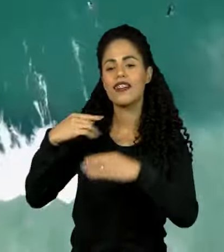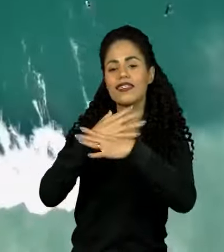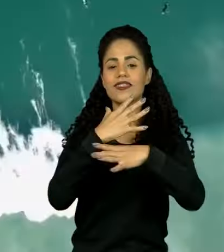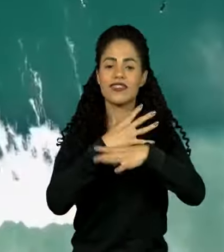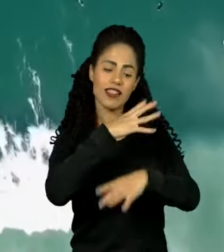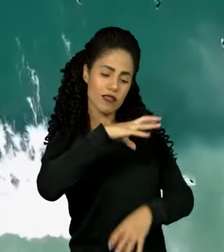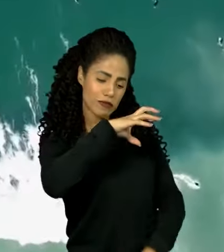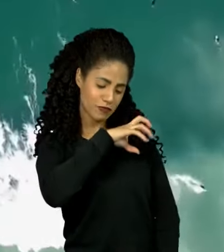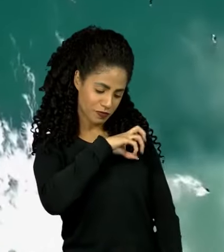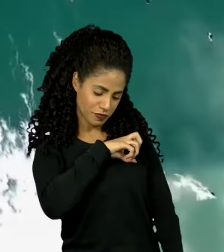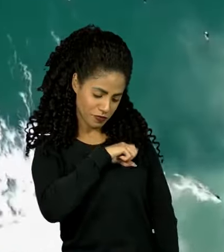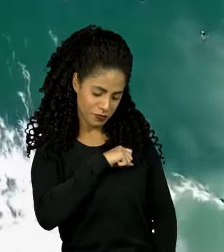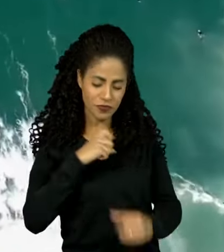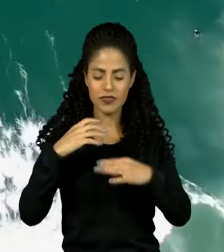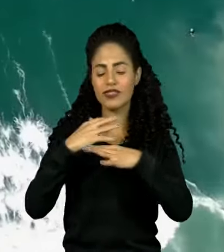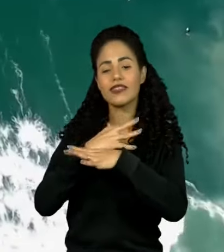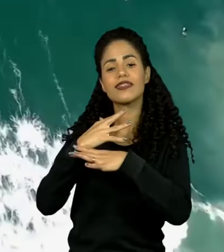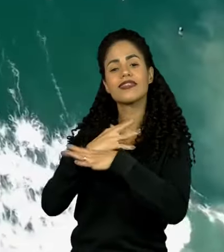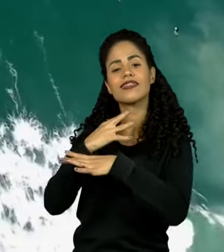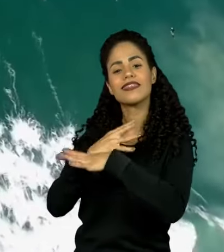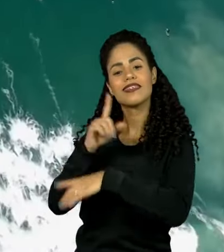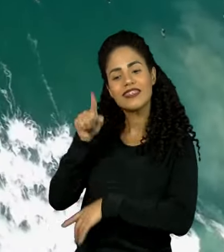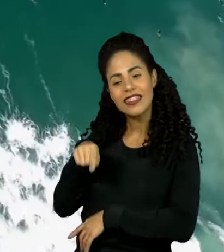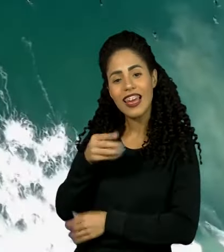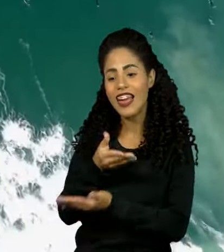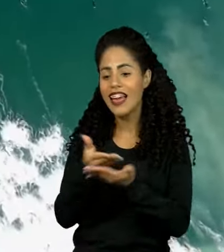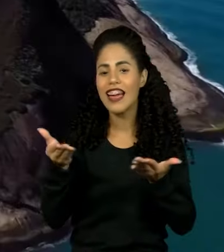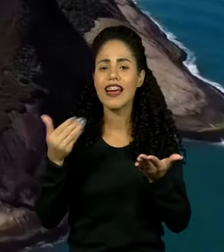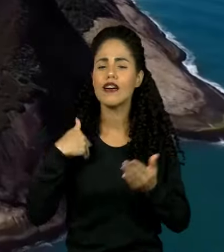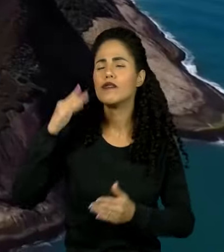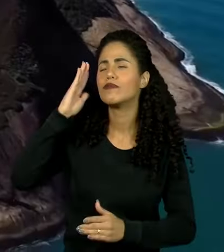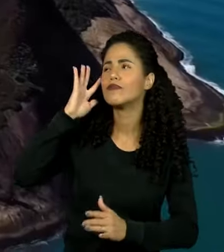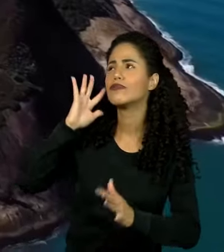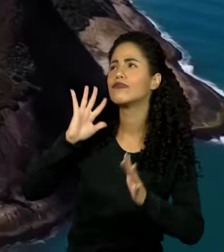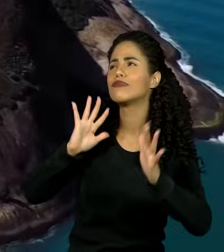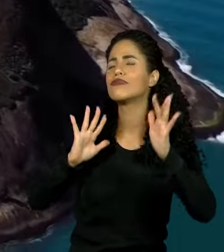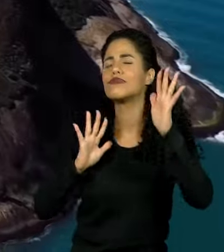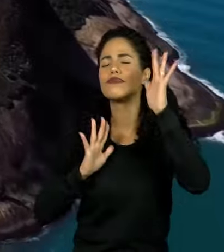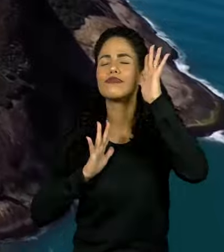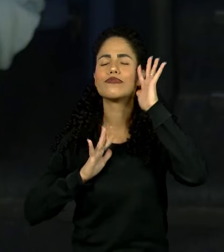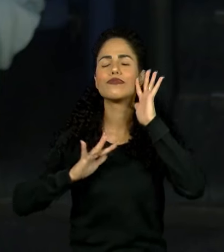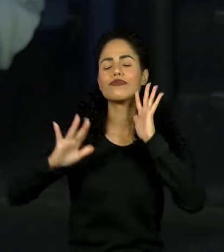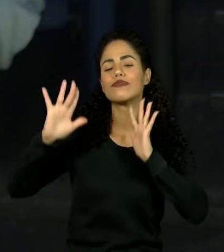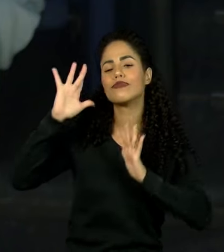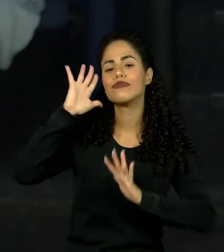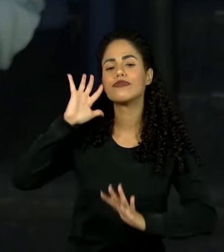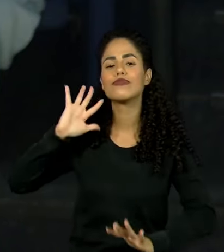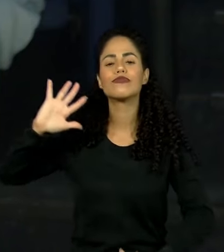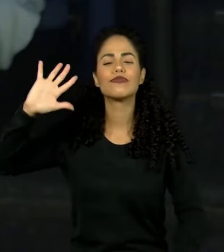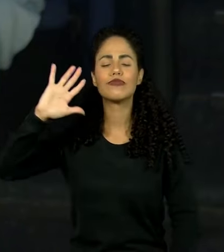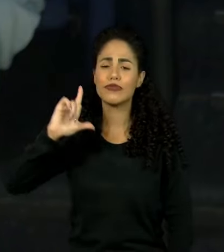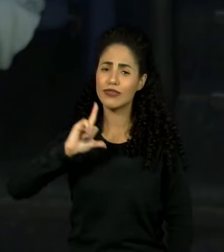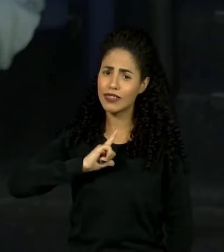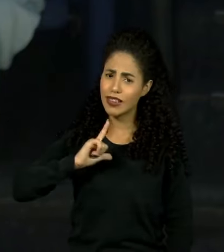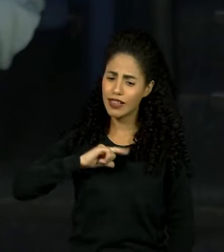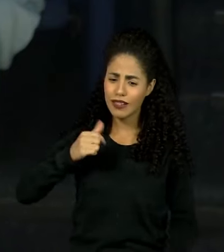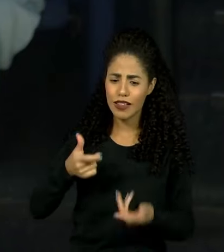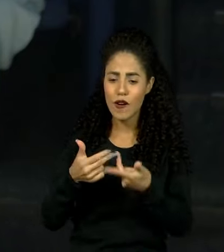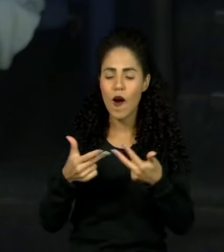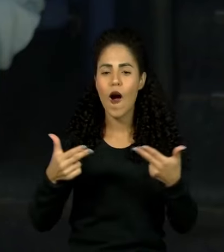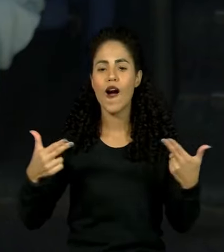amor cidade mulher cidade de sonho e grandeza que guarda riqueza na Terra e no